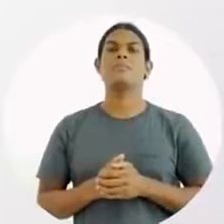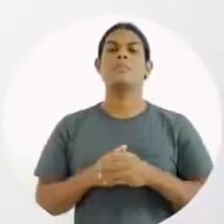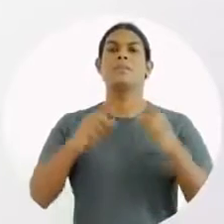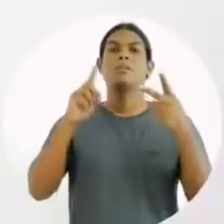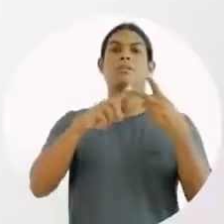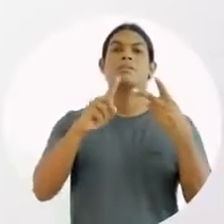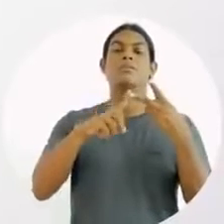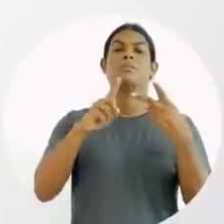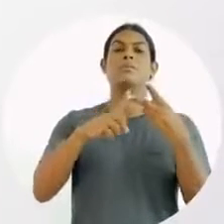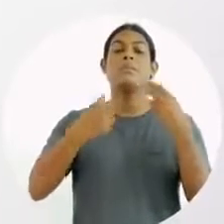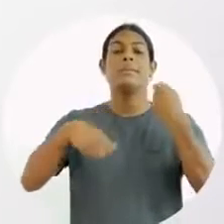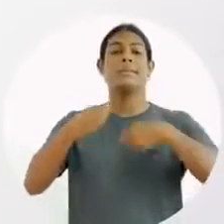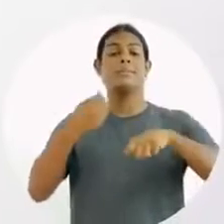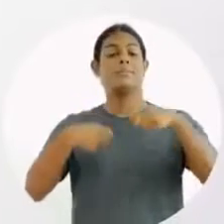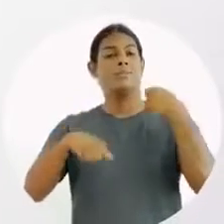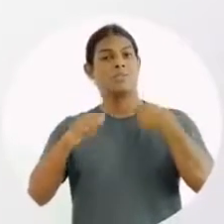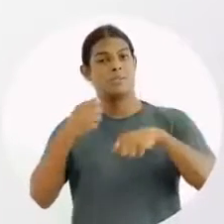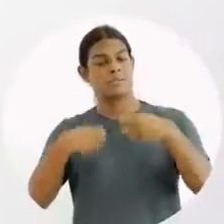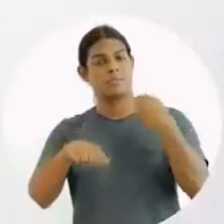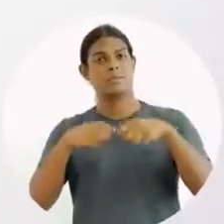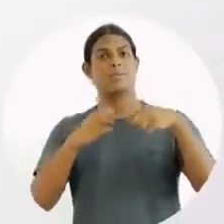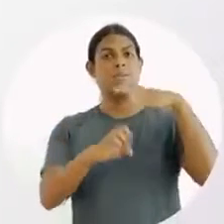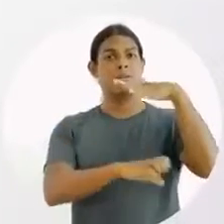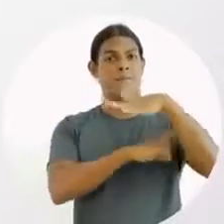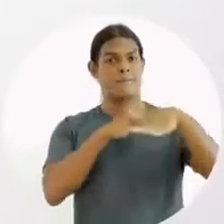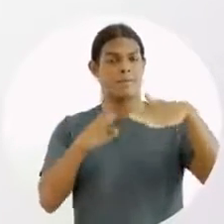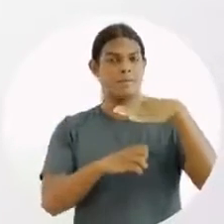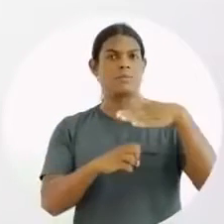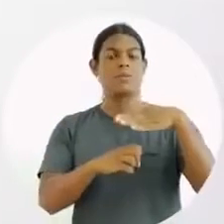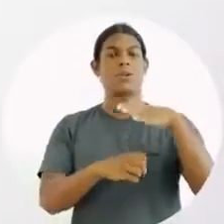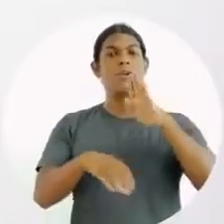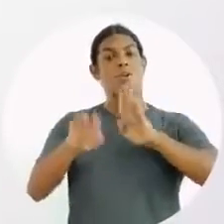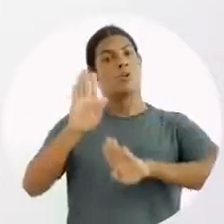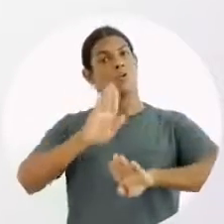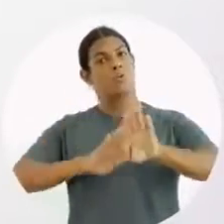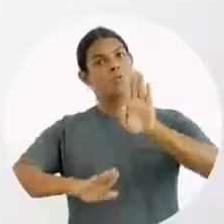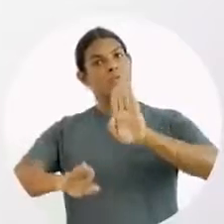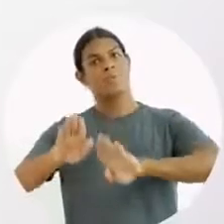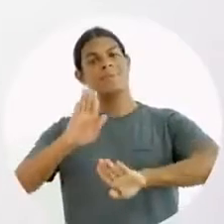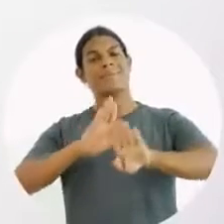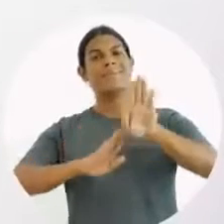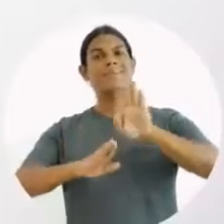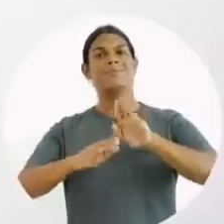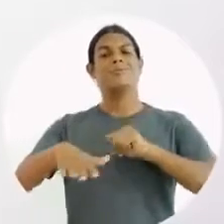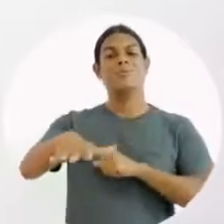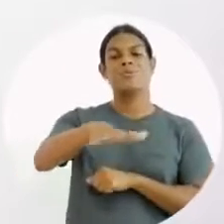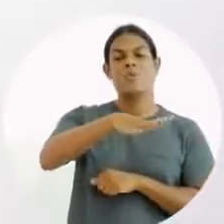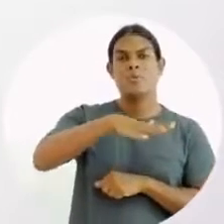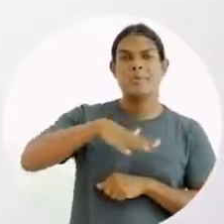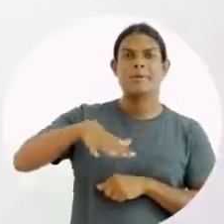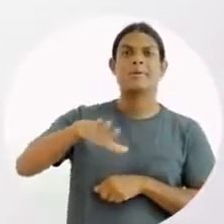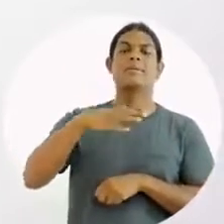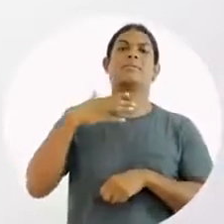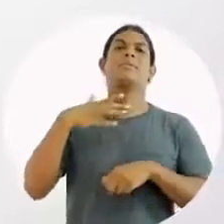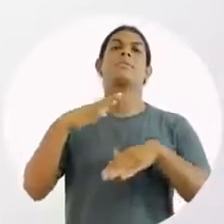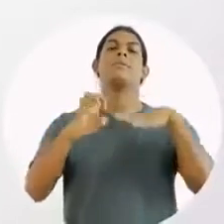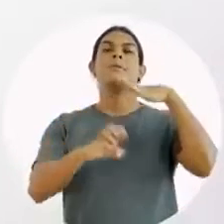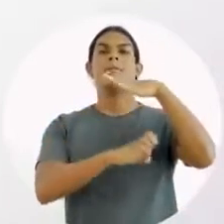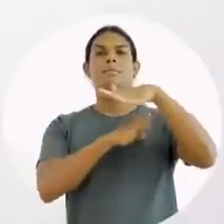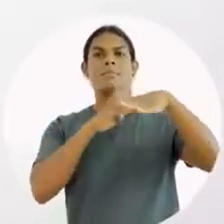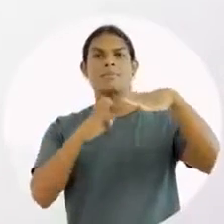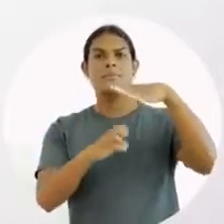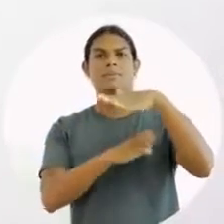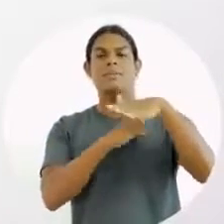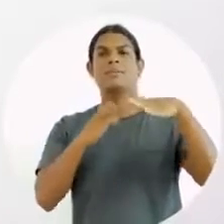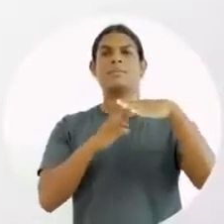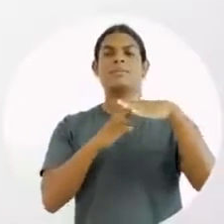a administração da infraestrutura da empresa. Eu cuidando da infraestrutura da empresa, eu estou garantindo que a prestação de serviço